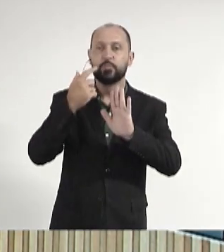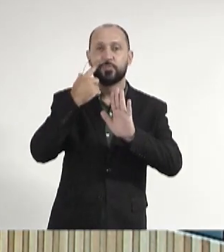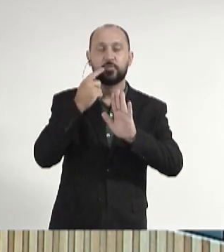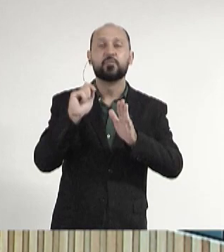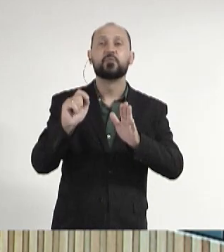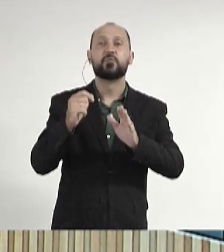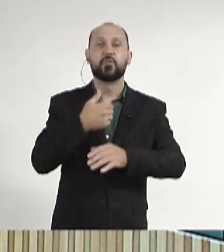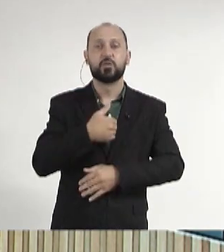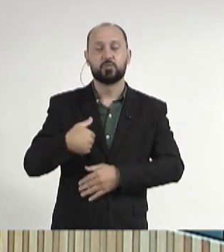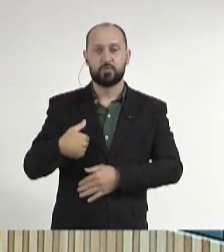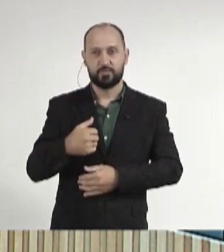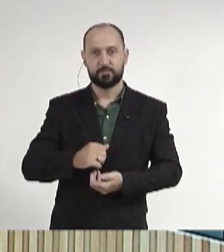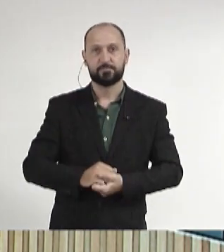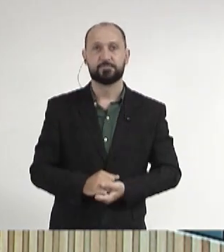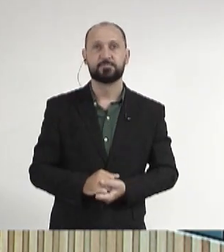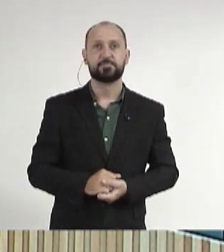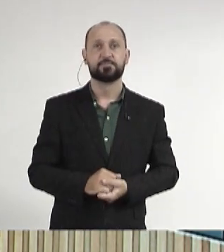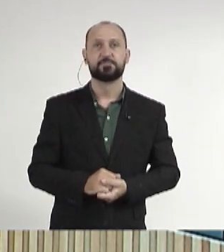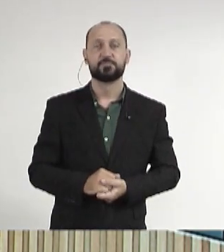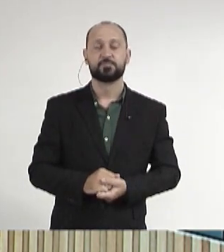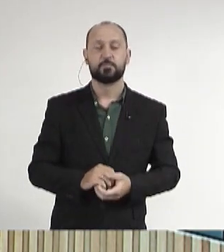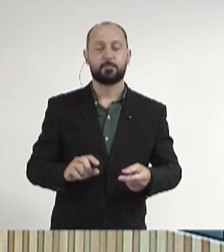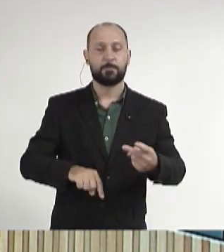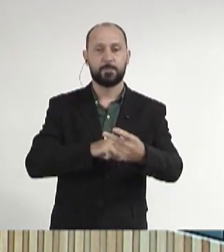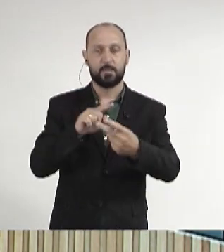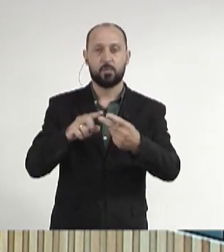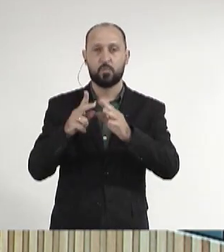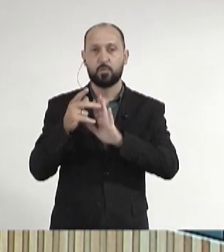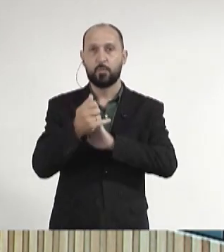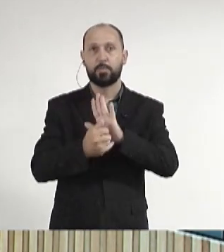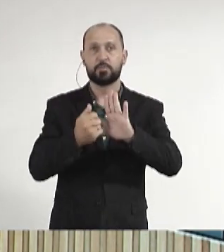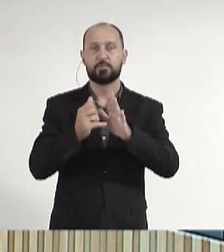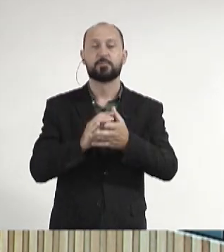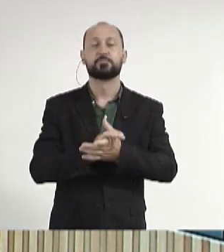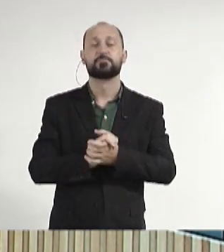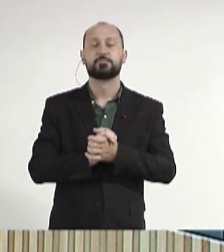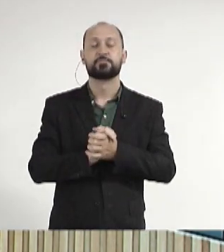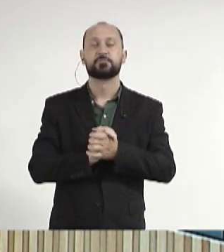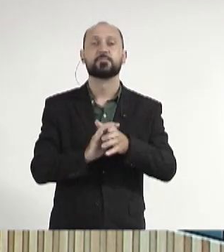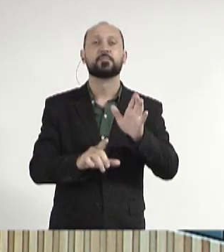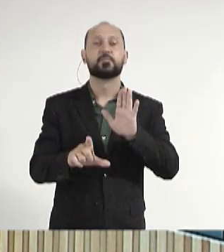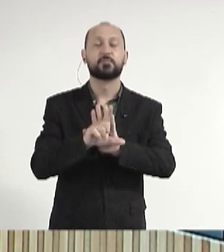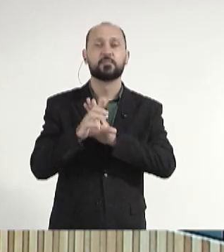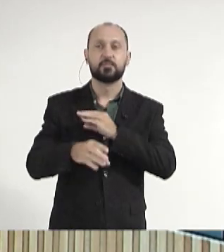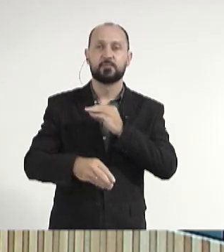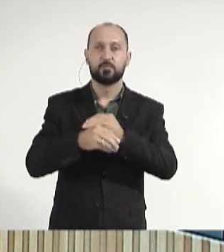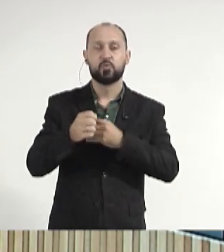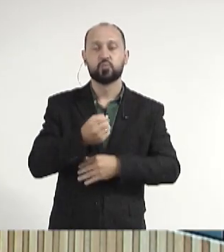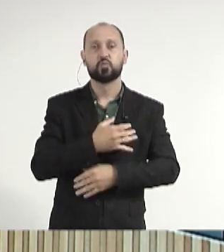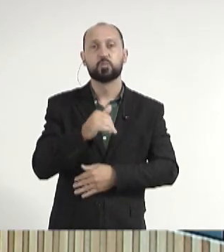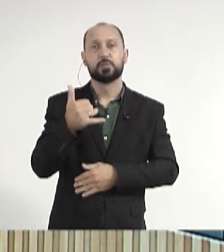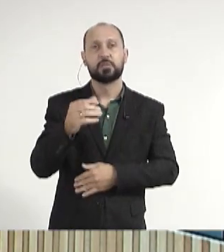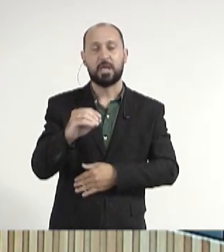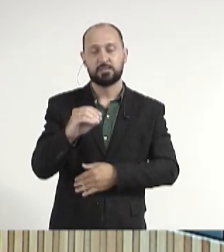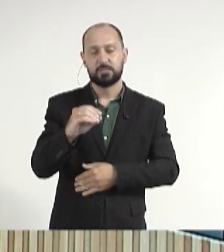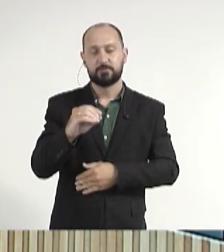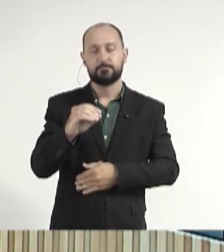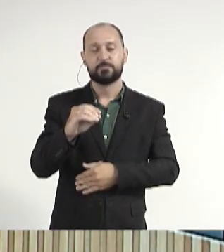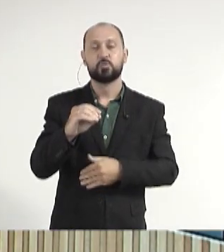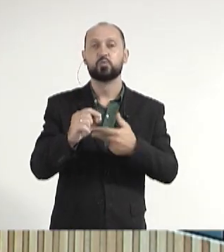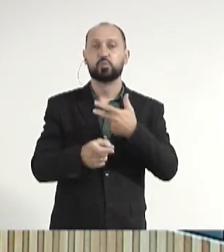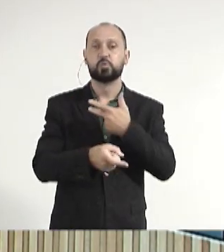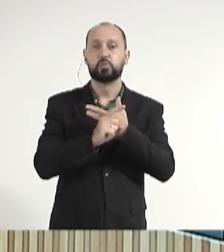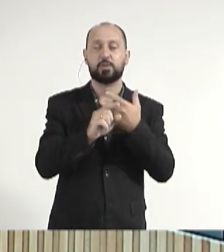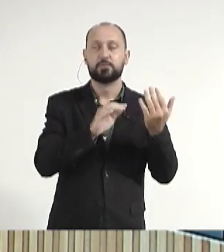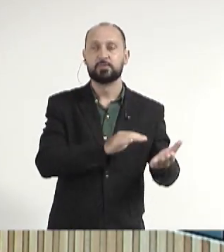para a sanção do governo. Próximo projeto. Projeto de lei complementar de número 10, encaminhado pelo